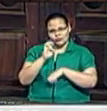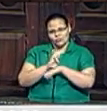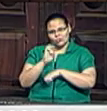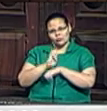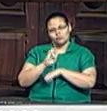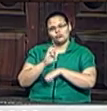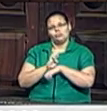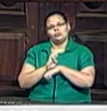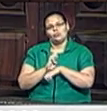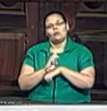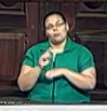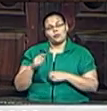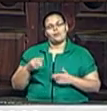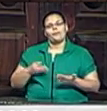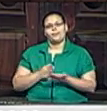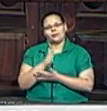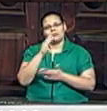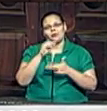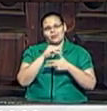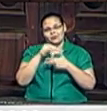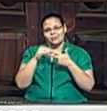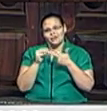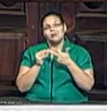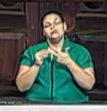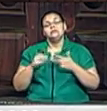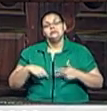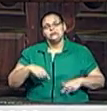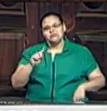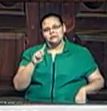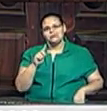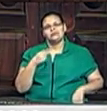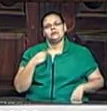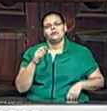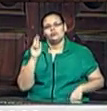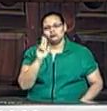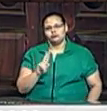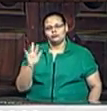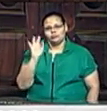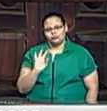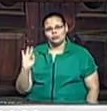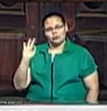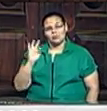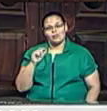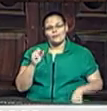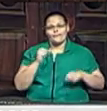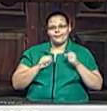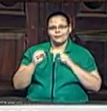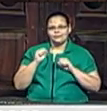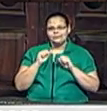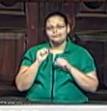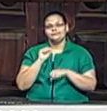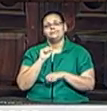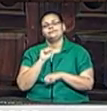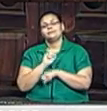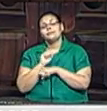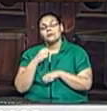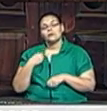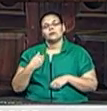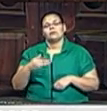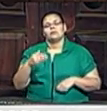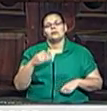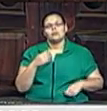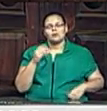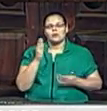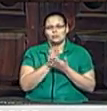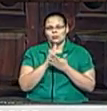passar no Enem e ir para a universidade. Com isso, a expectativa de você acabar com a massa de jovens